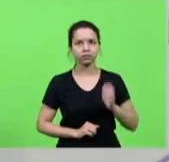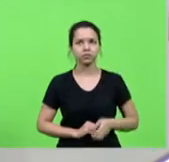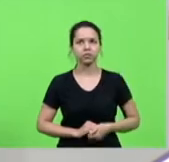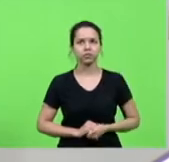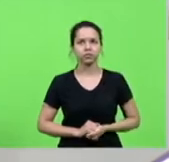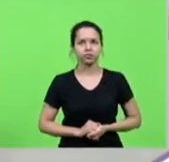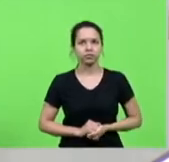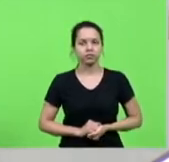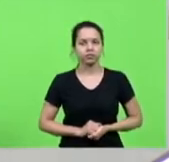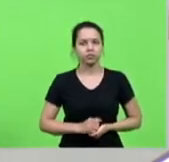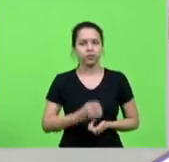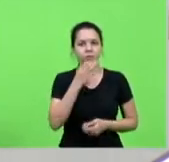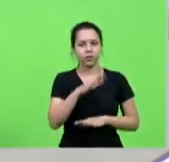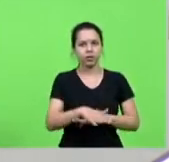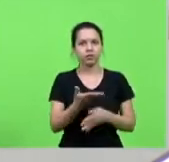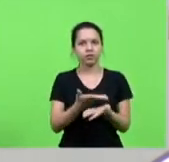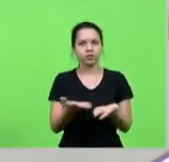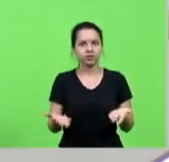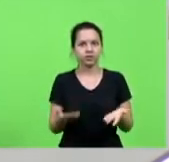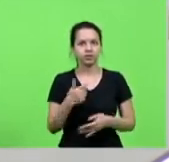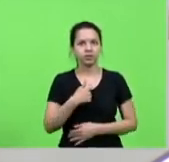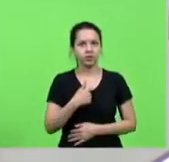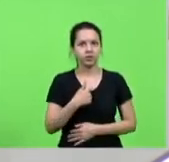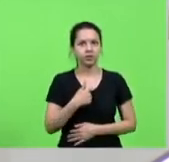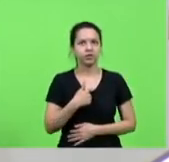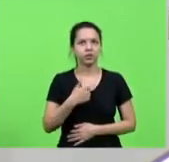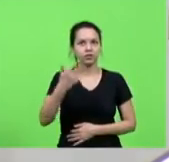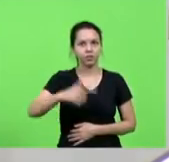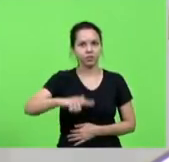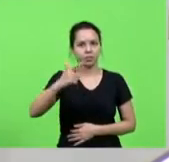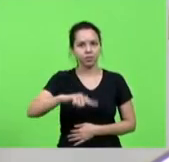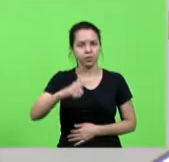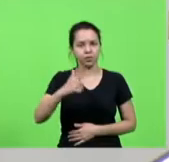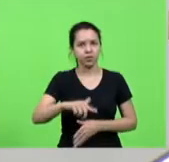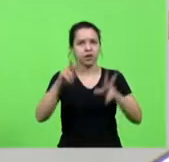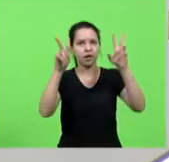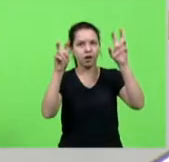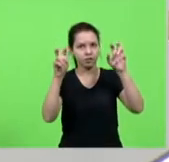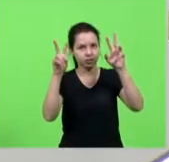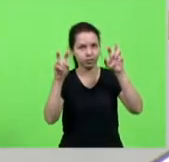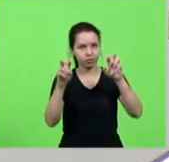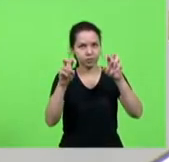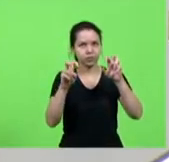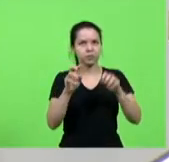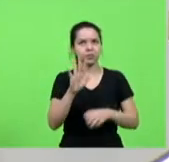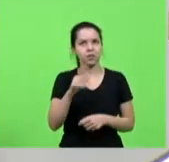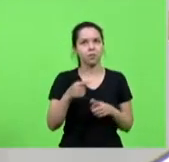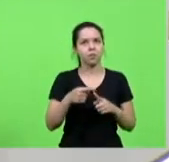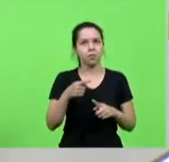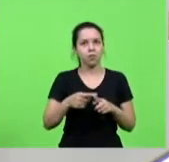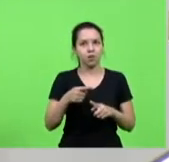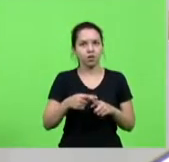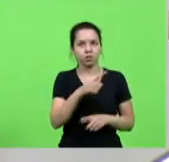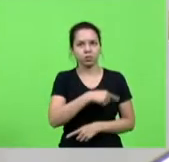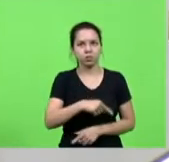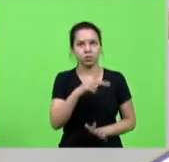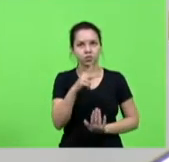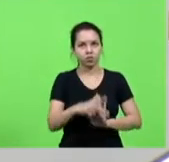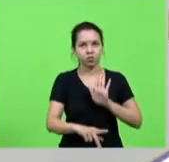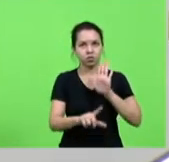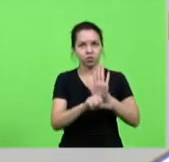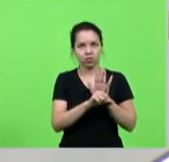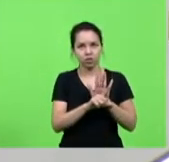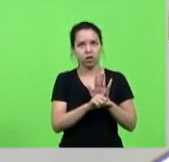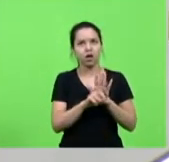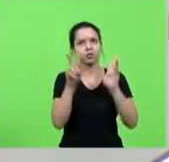Boa tarde, senhores. Eu já estou ficando repetitiva com esse assunto, mas é porque um dos nossos projetos de lei virou assunto na